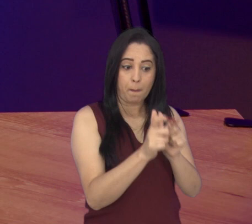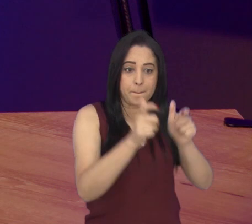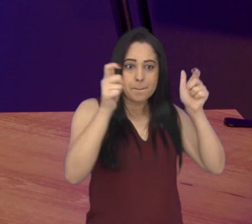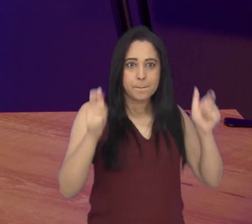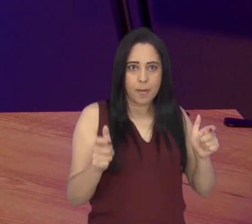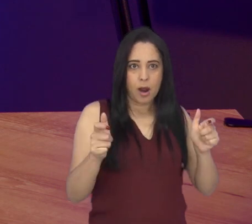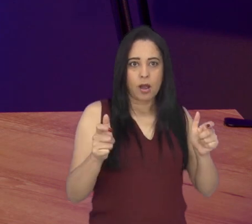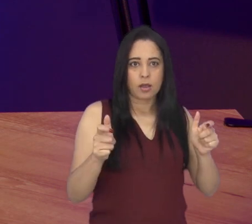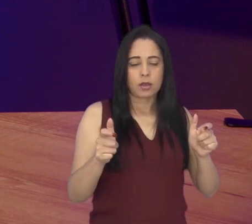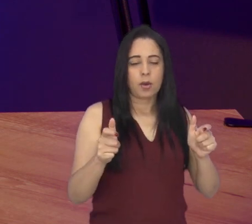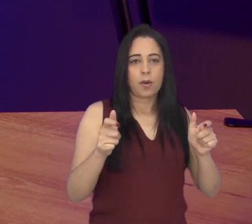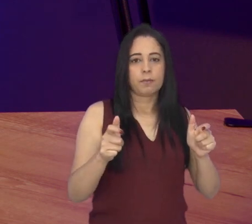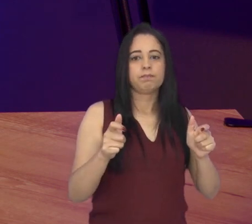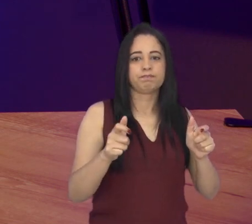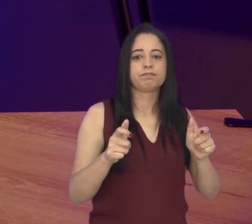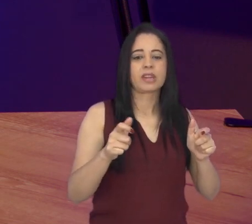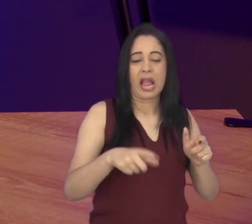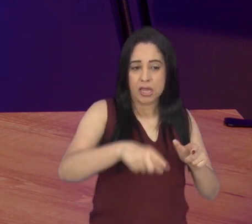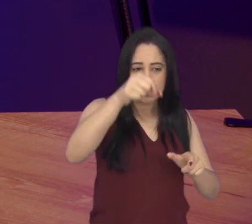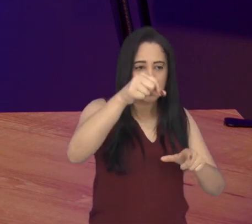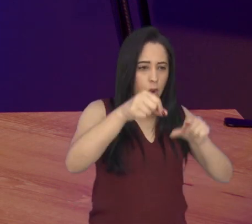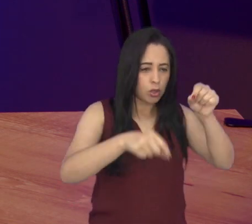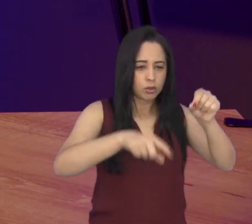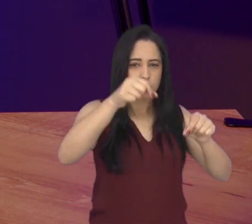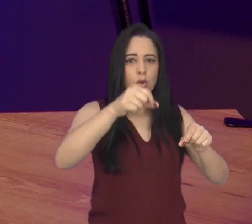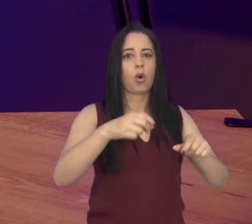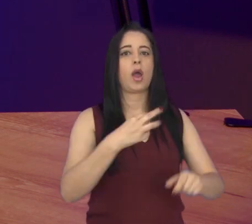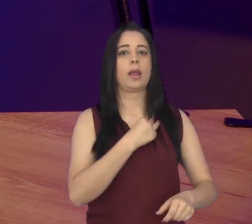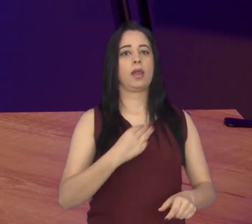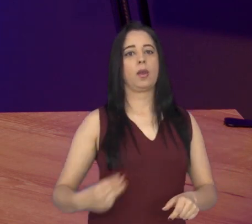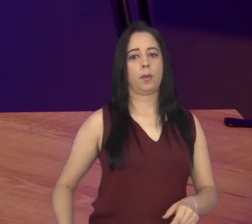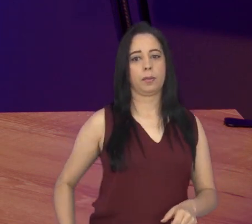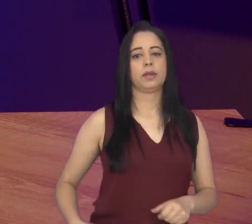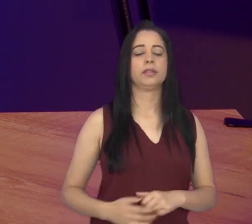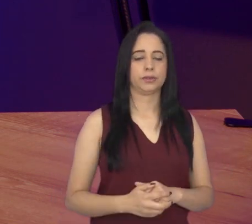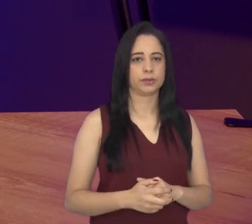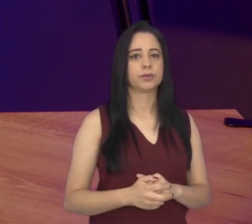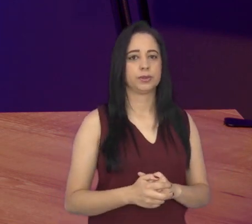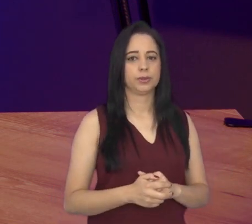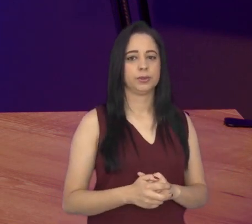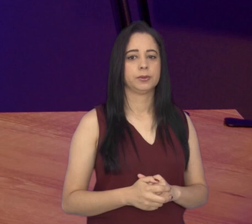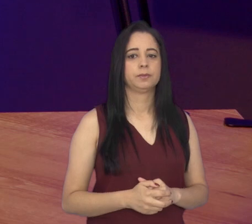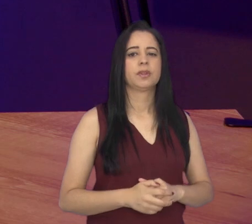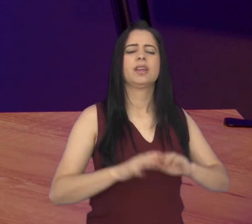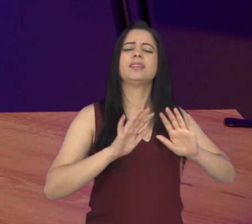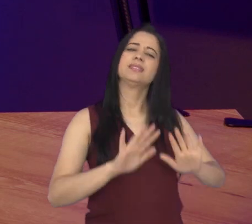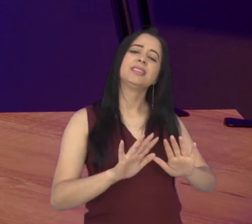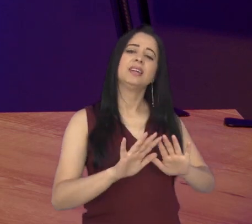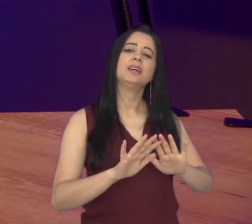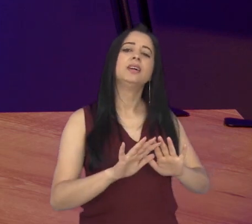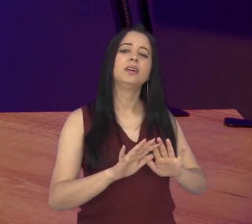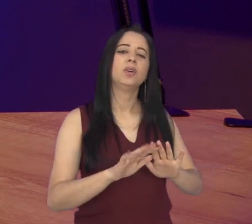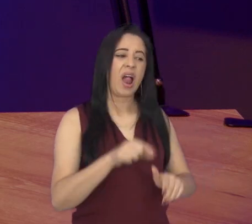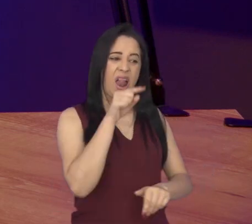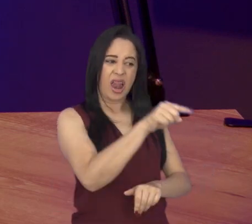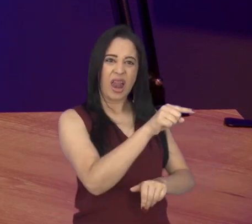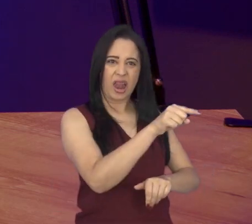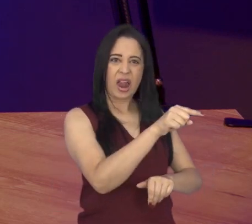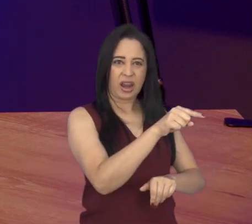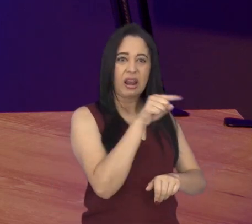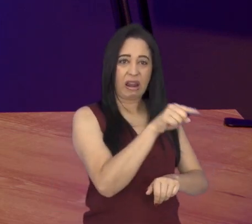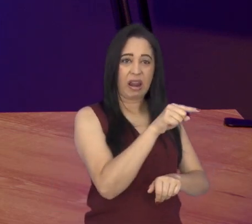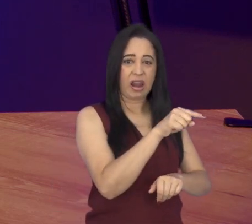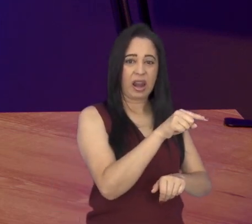que estão em maior número. Então, esse partido X aqui é a maior legenda, então, eles que vão definir quem vai ser o primeiro-ministro.